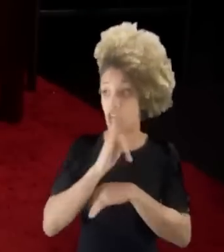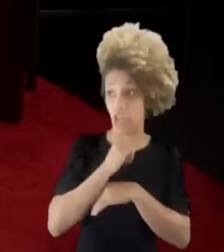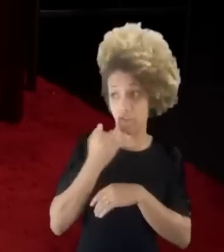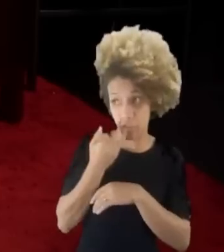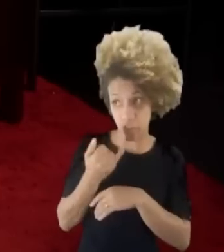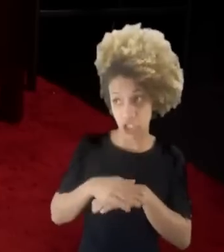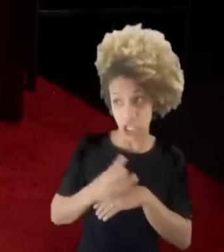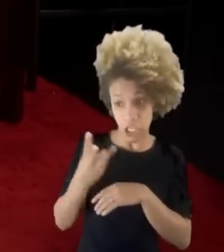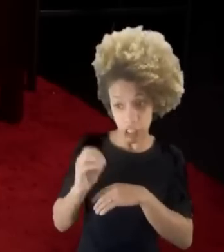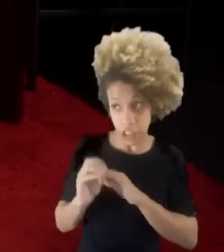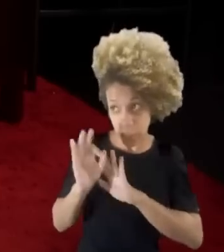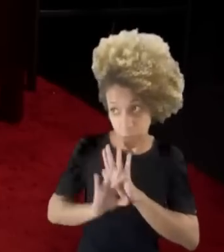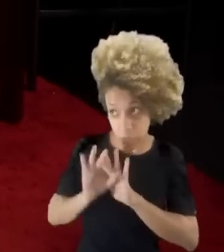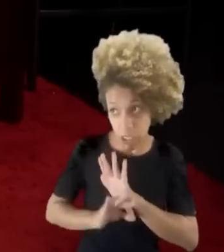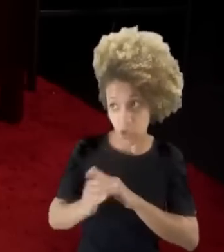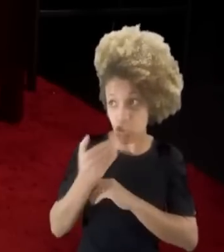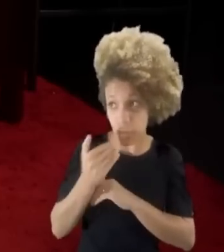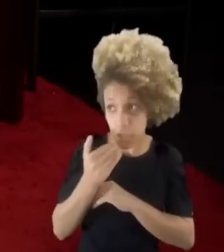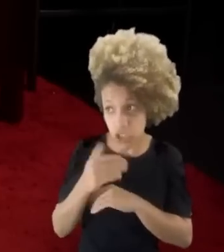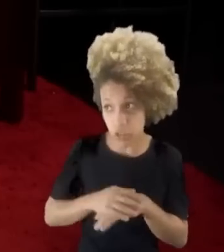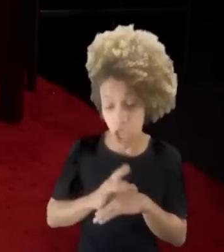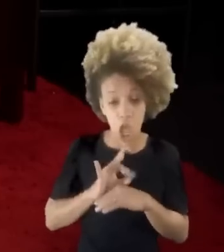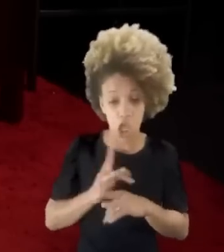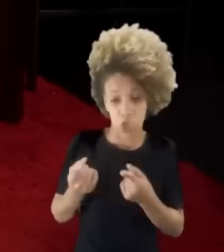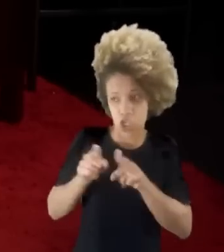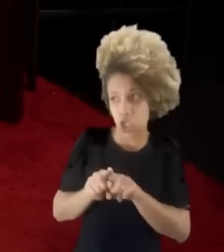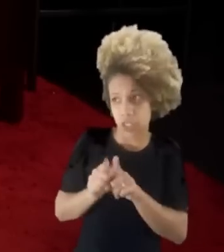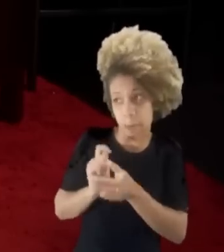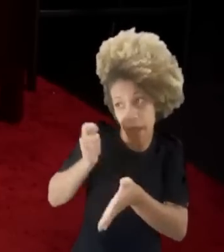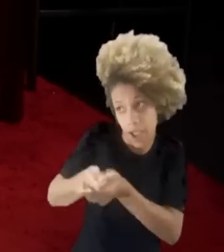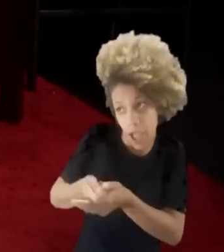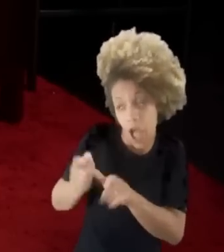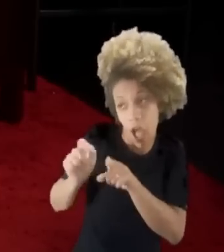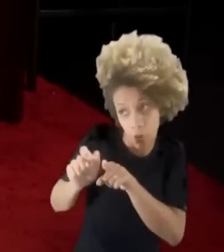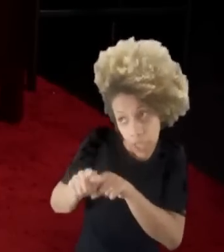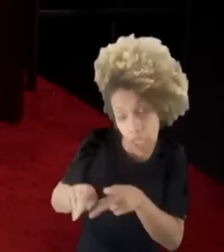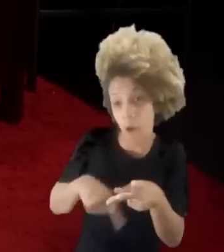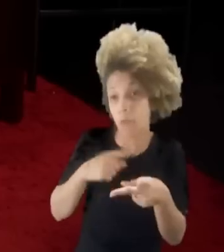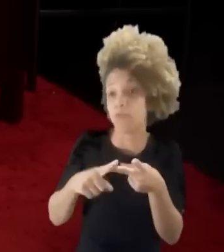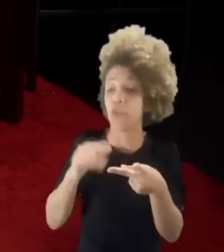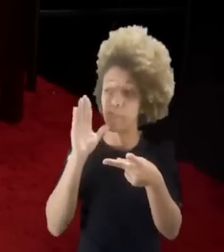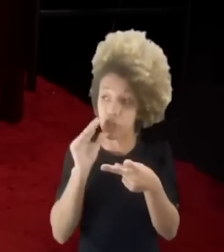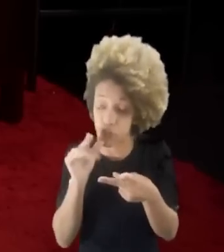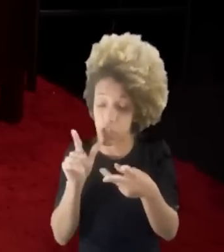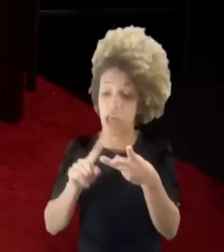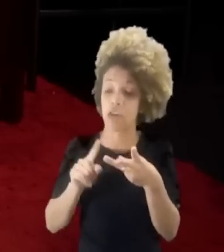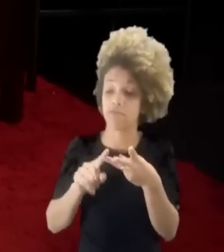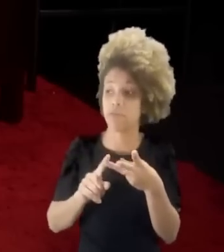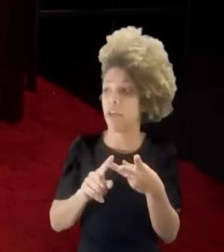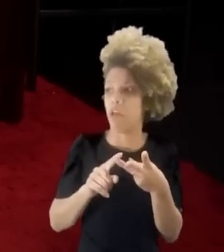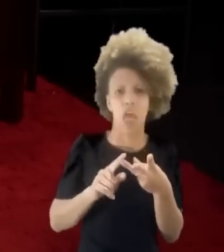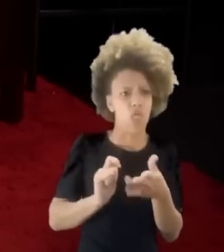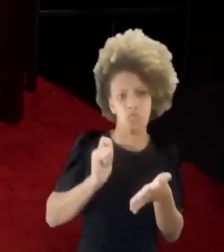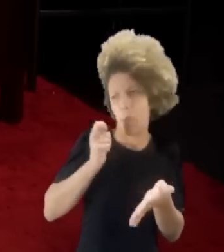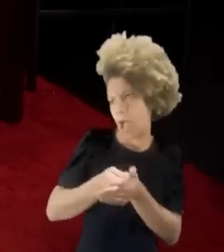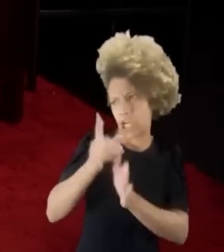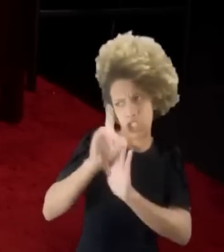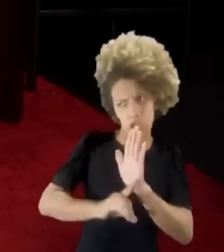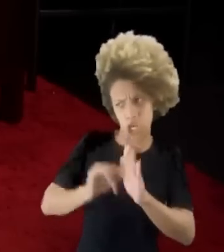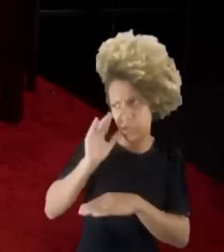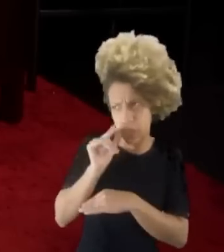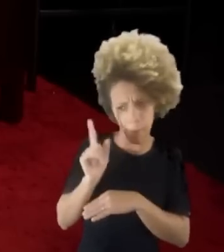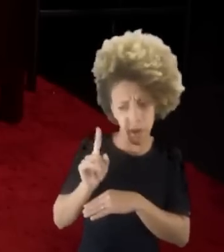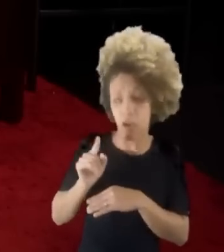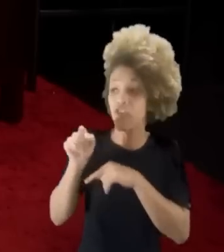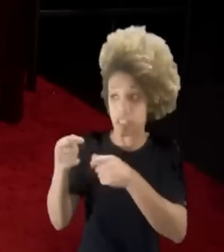iFood iFood vai ganhar 30% de cada pedido seu ela é só você te ajudar a pagar aluguel sem te ajudar a pagar seus funcionários sem pagar ela não pagar o direito dos trabalhadores dela